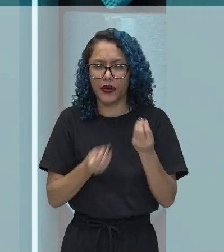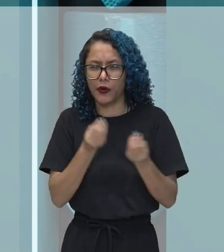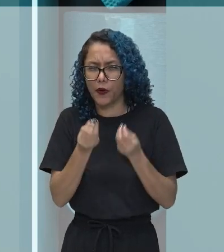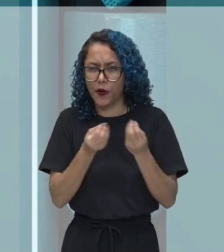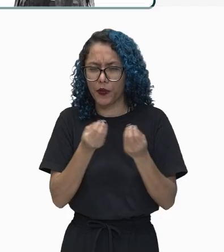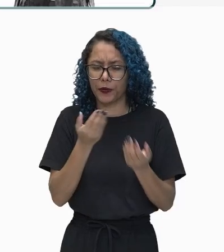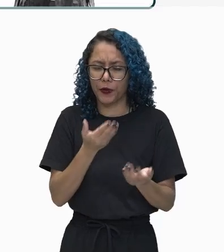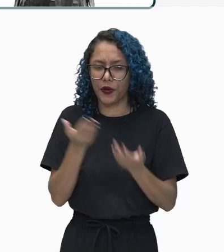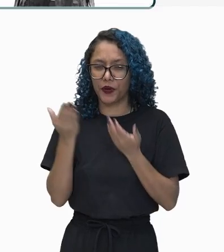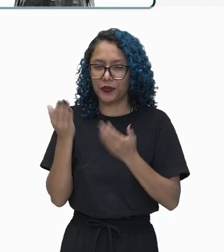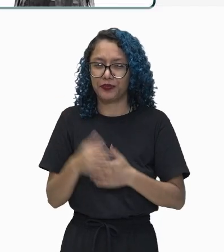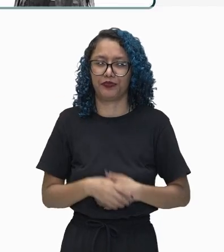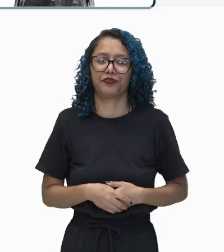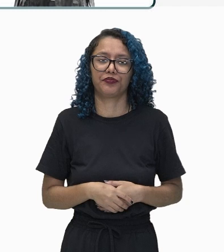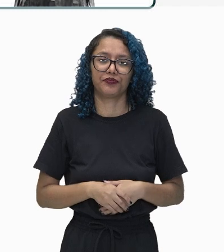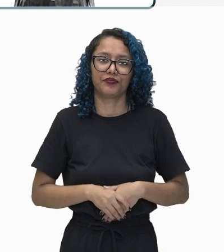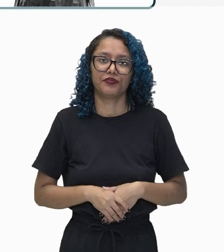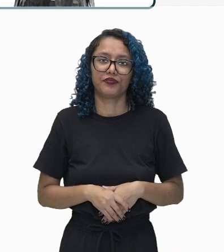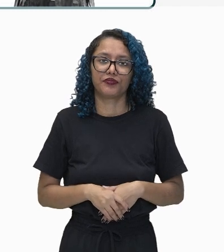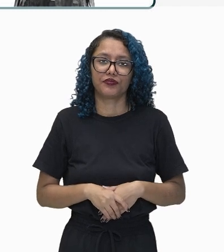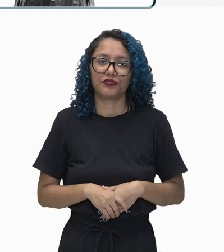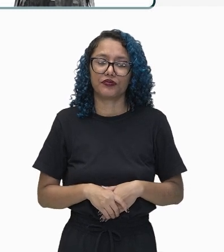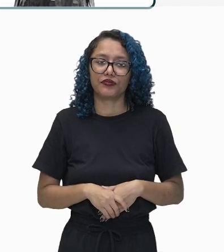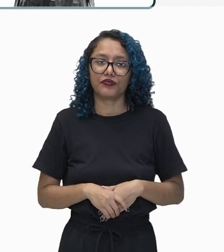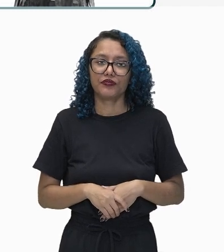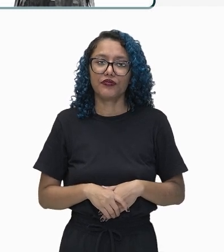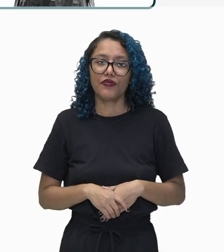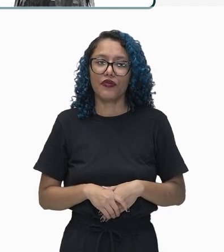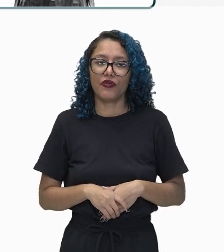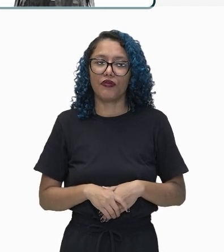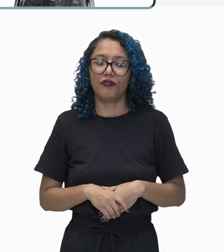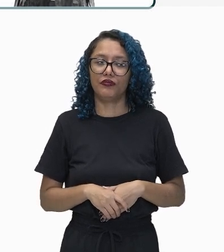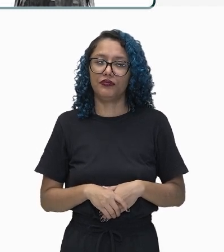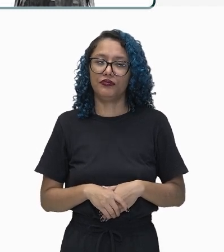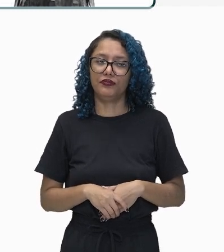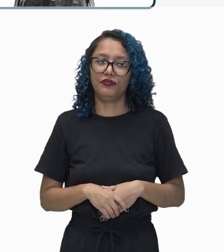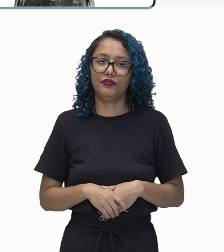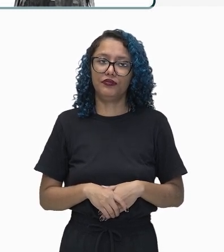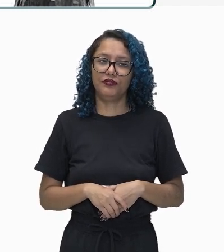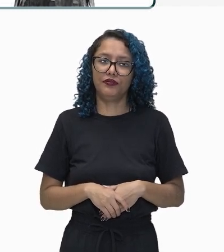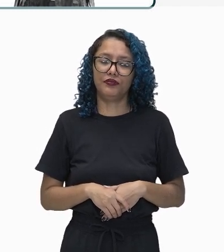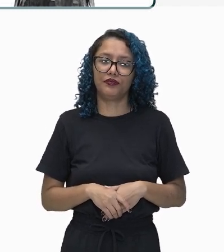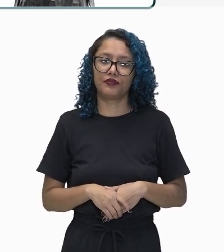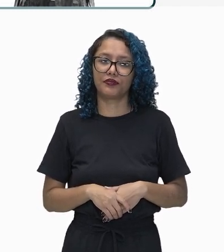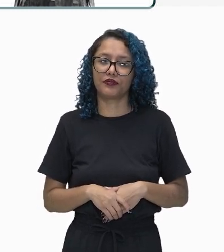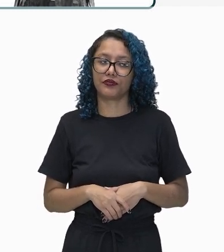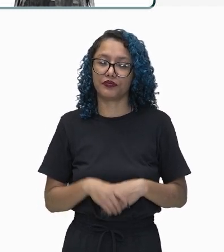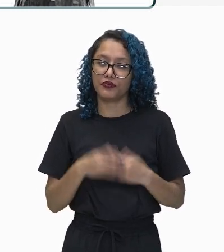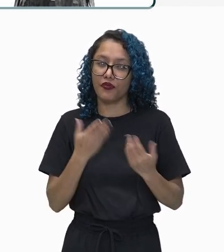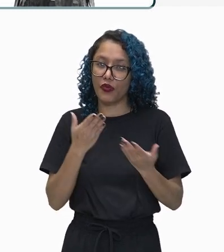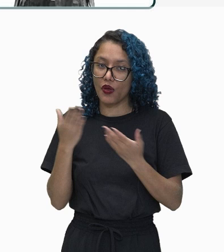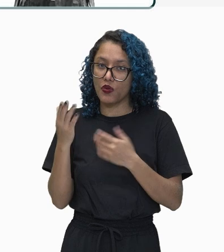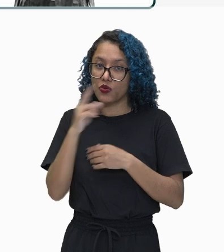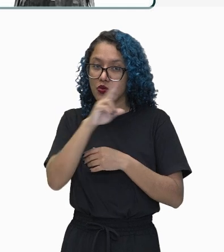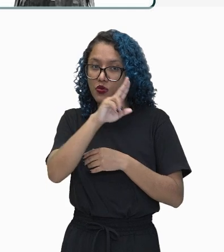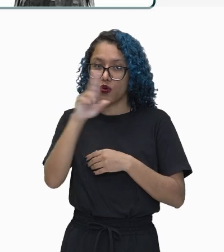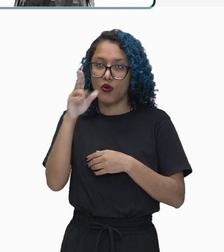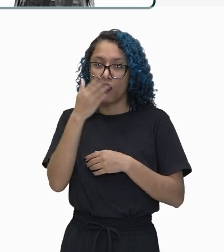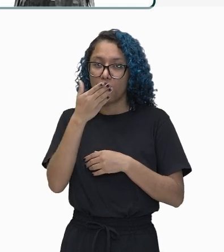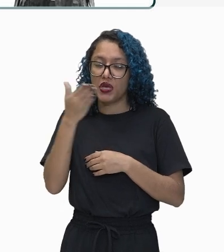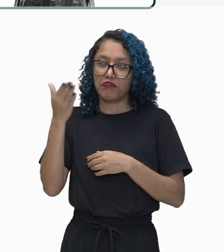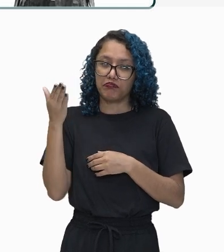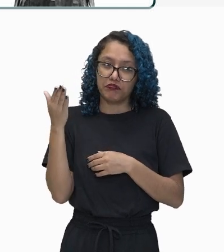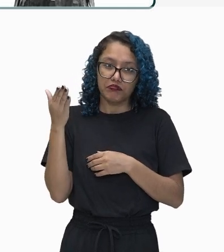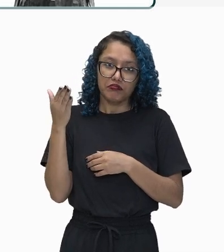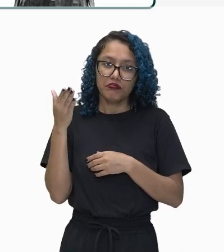informação. Vamos lá. Informação e opinião. Então temos aqui, ó, o nome do filme é Um Matrimônio